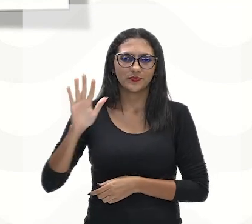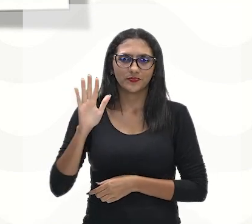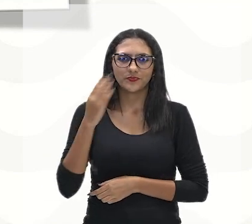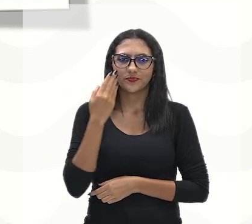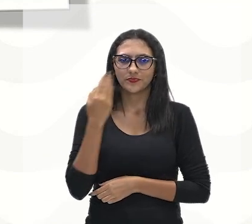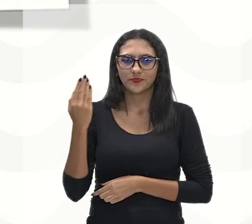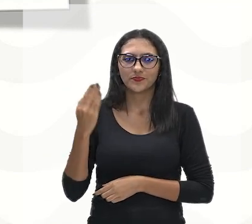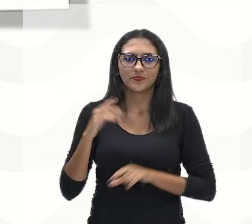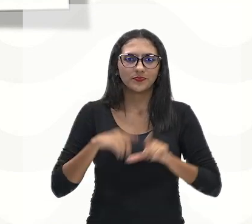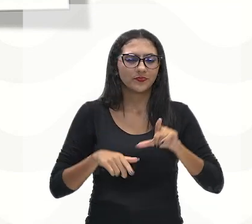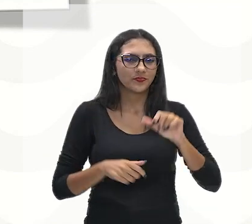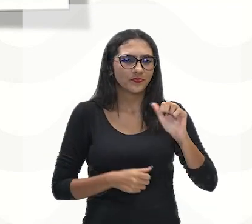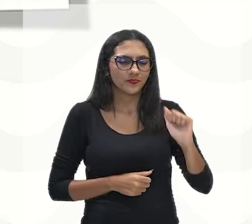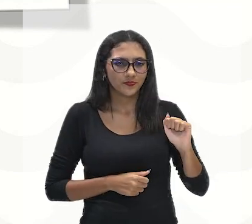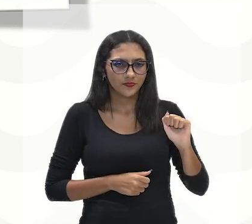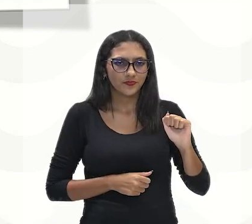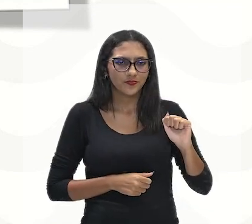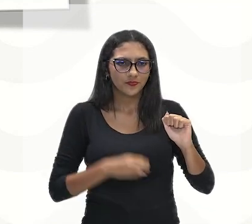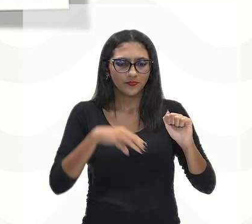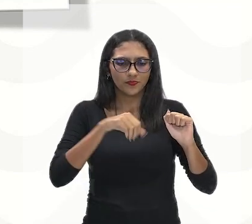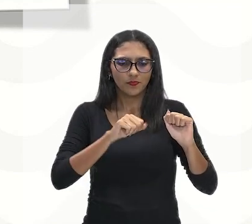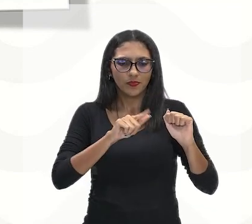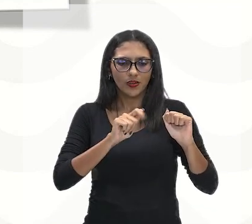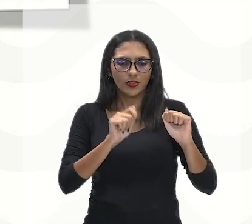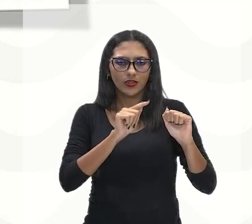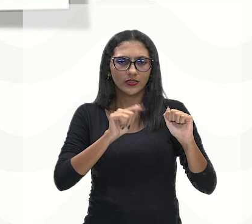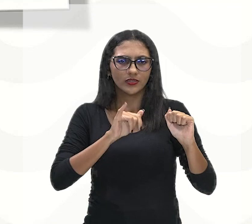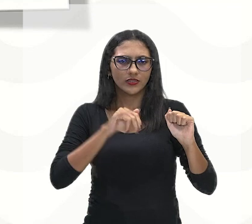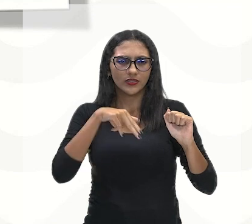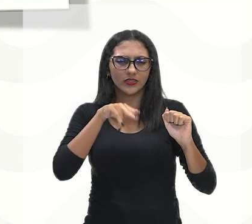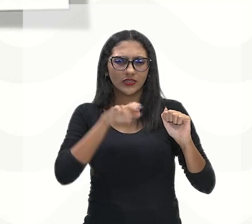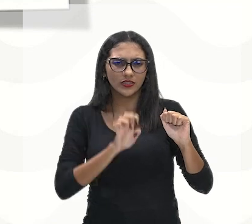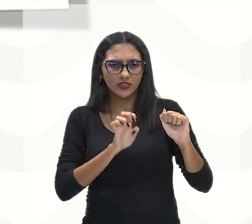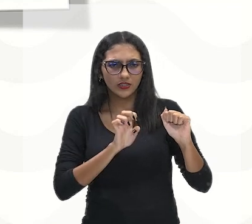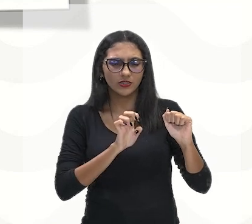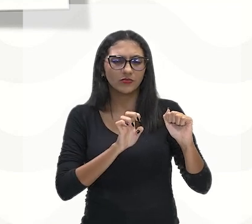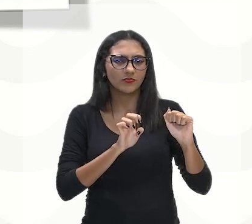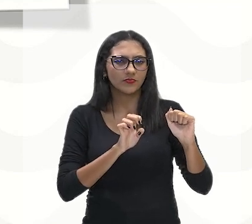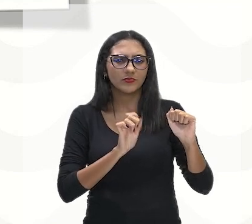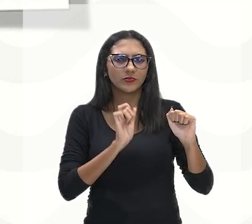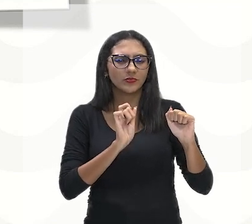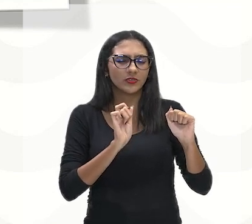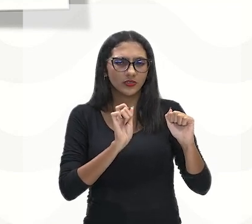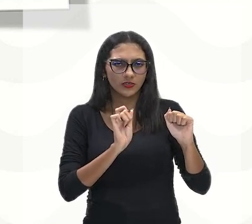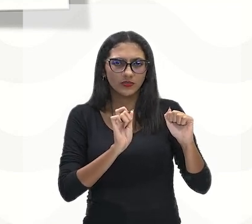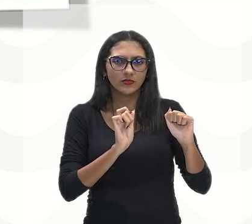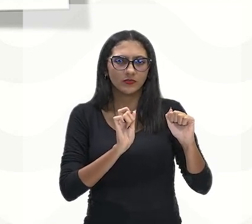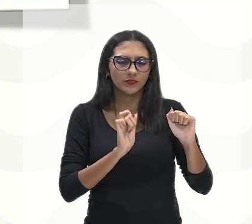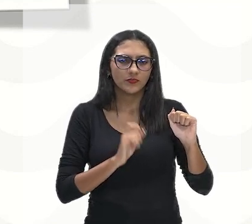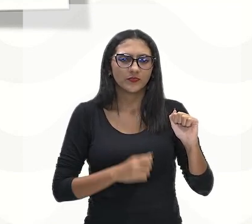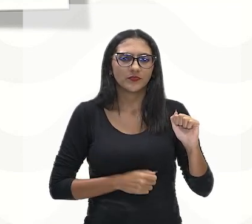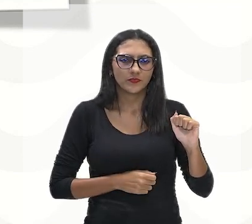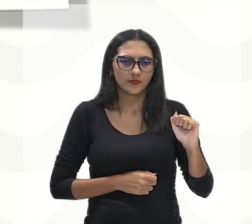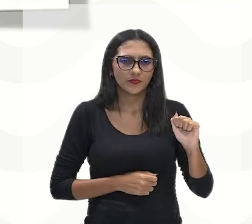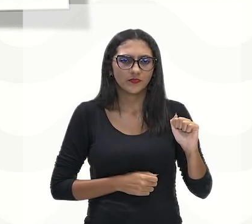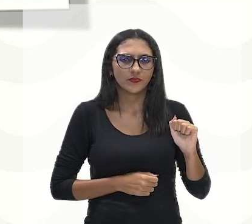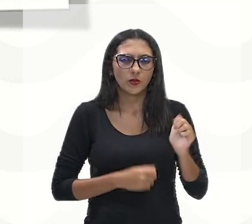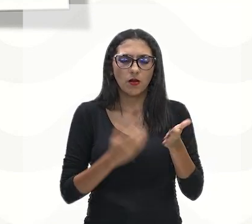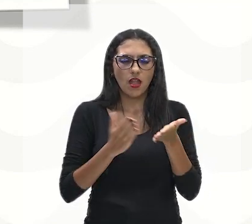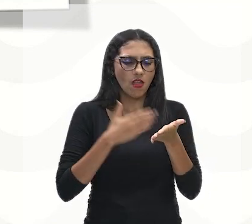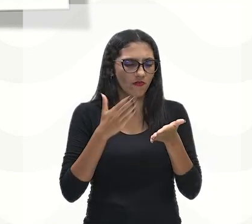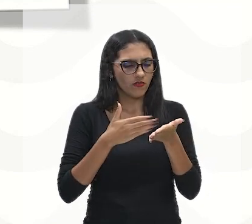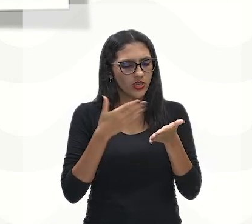magazine. O que é magazine, teacher? Magazine, revista,